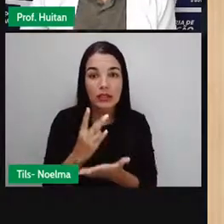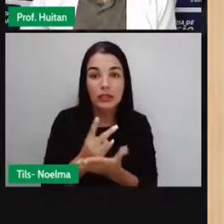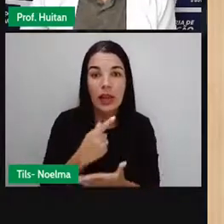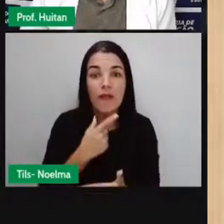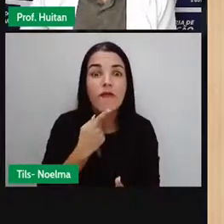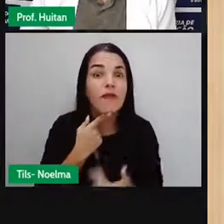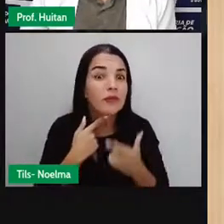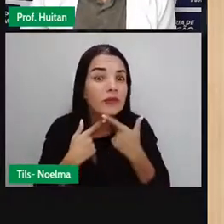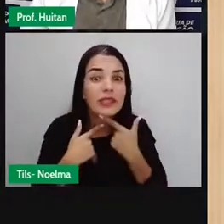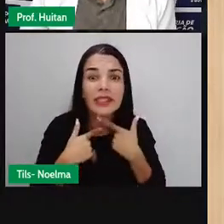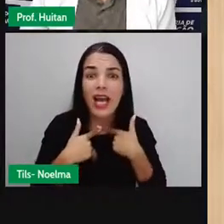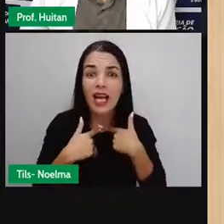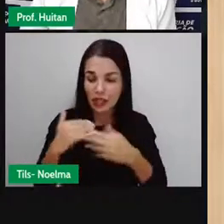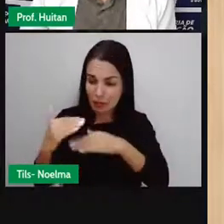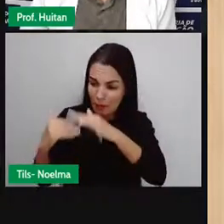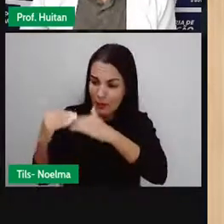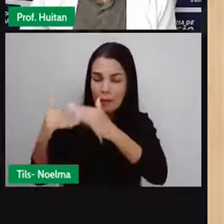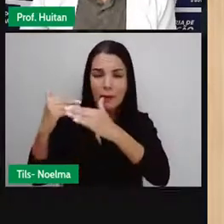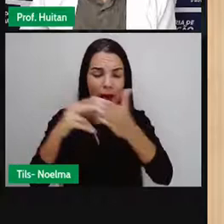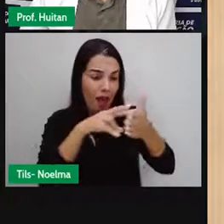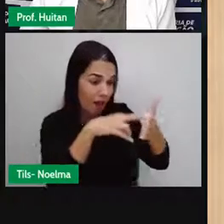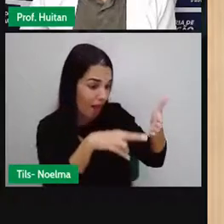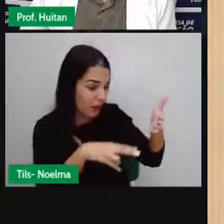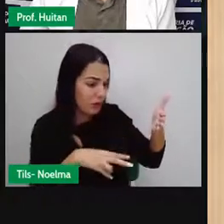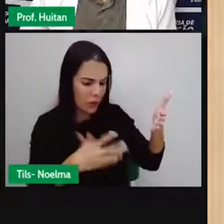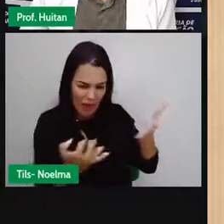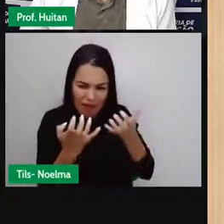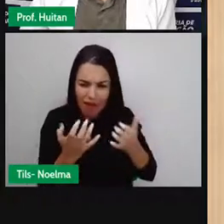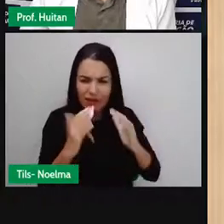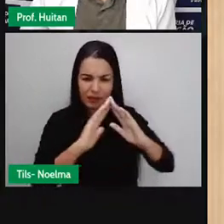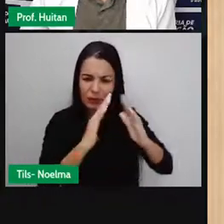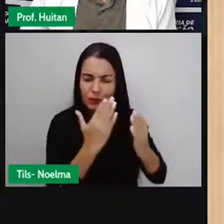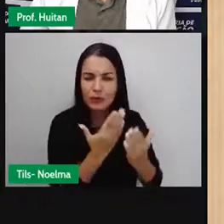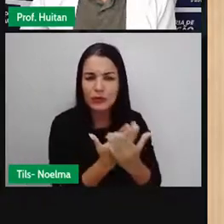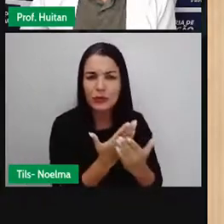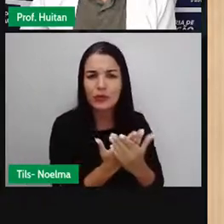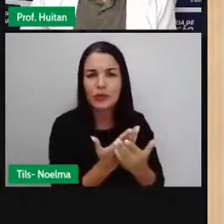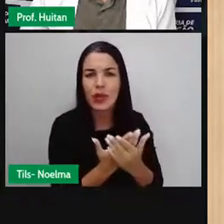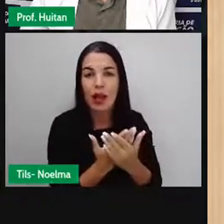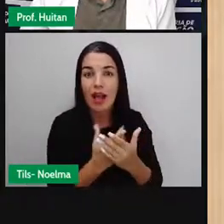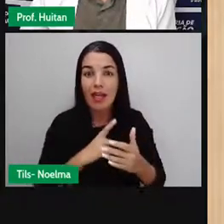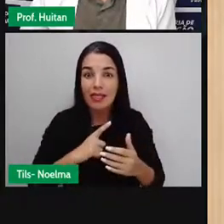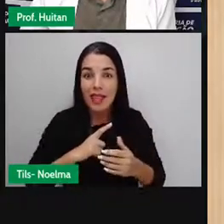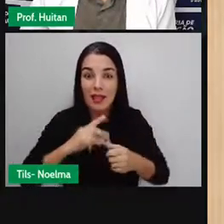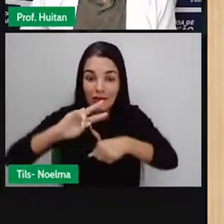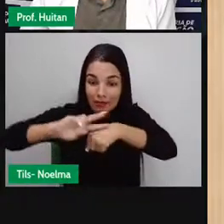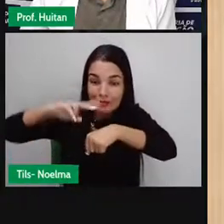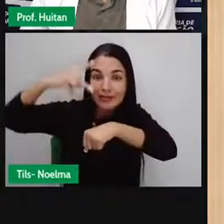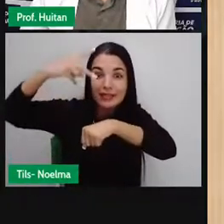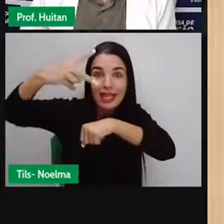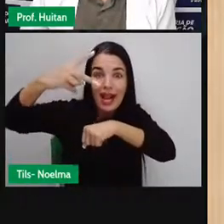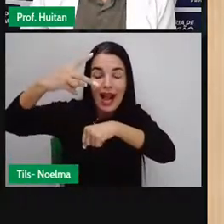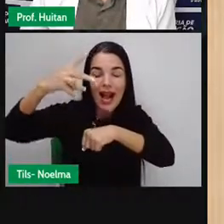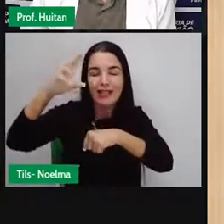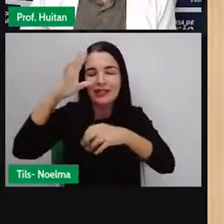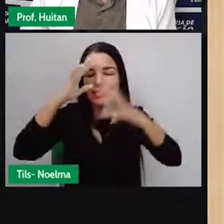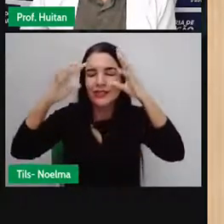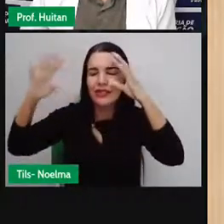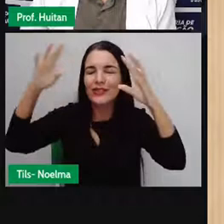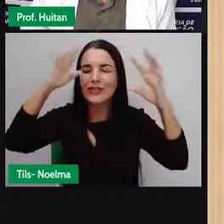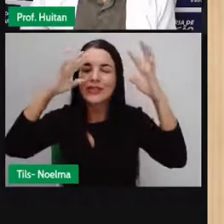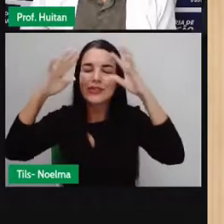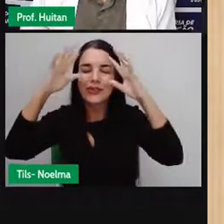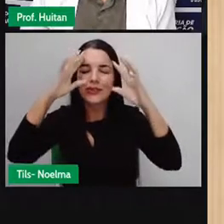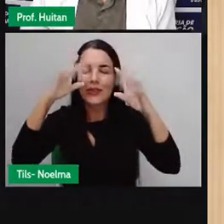interessou pela leitura, pelos estudos e alcançou, não é, o seu sonho, que era ser médico, fazer